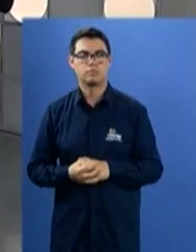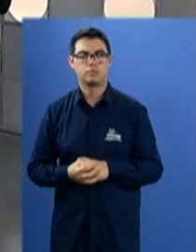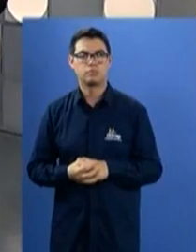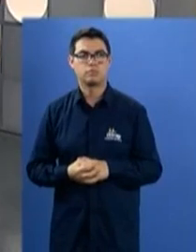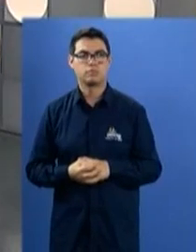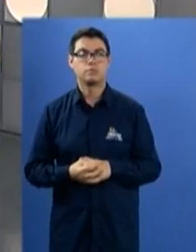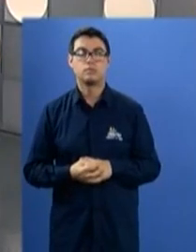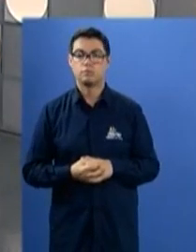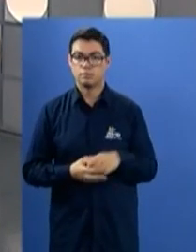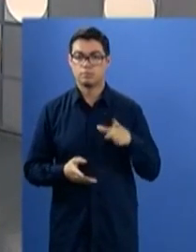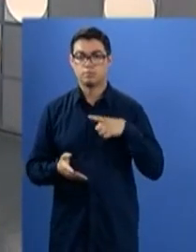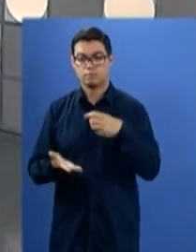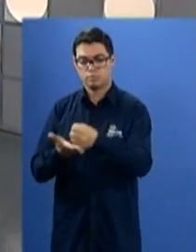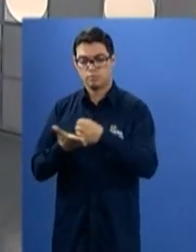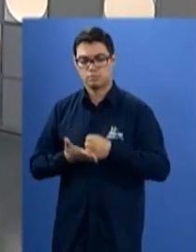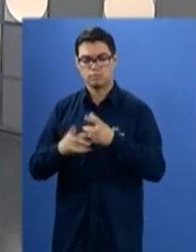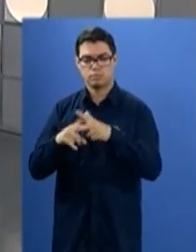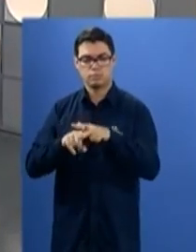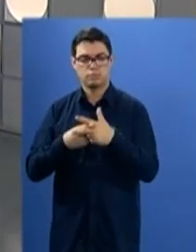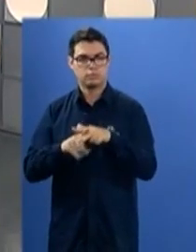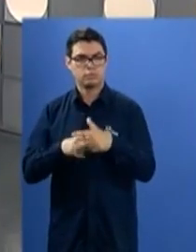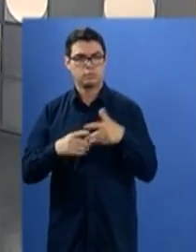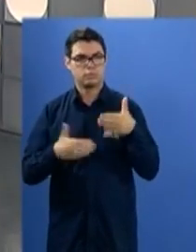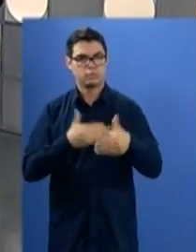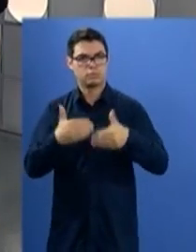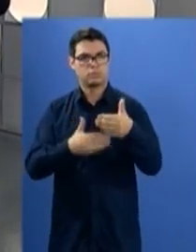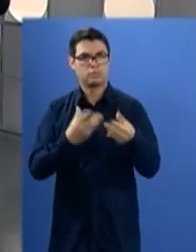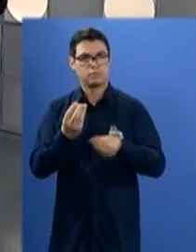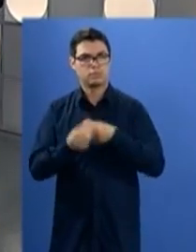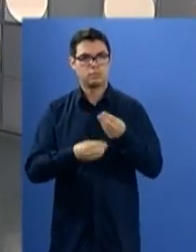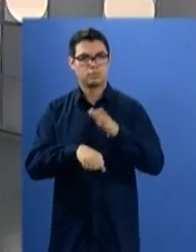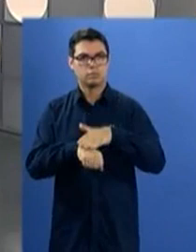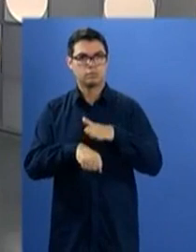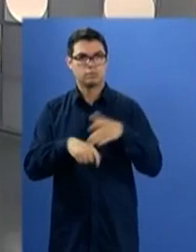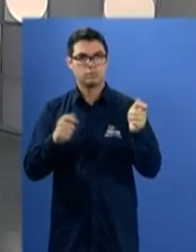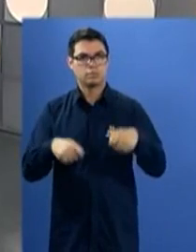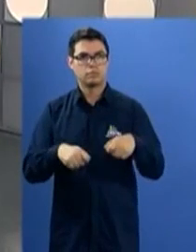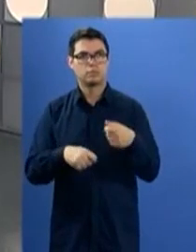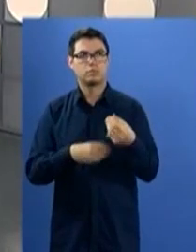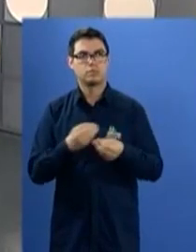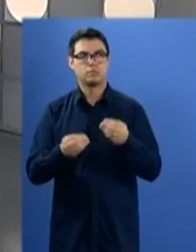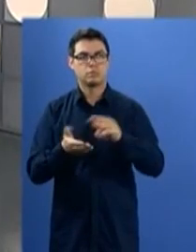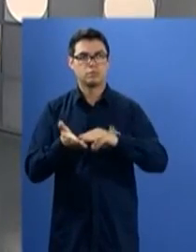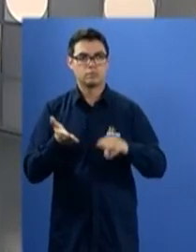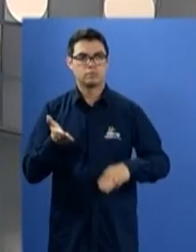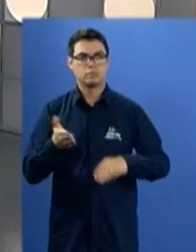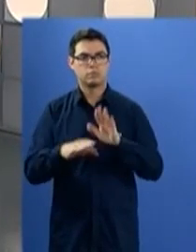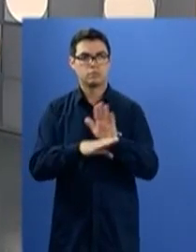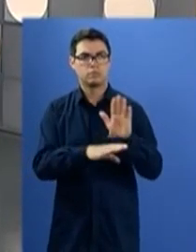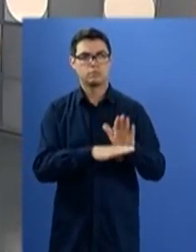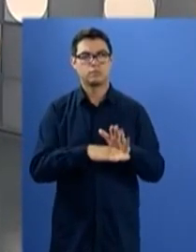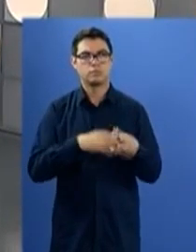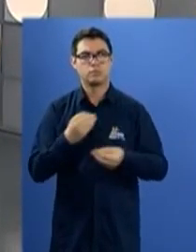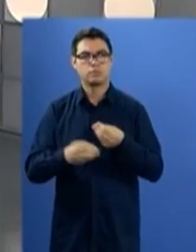Uma das ferramentas desenvolvidas para a redução desse tempo é uma metodologia